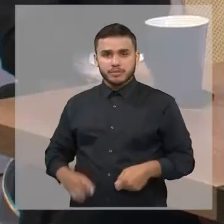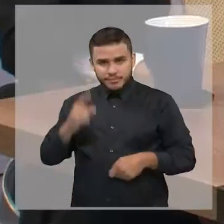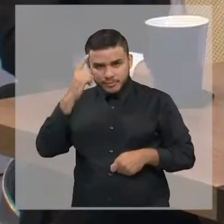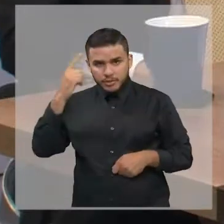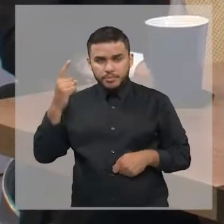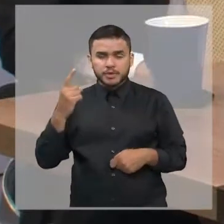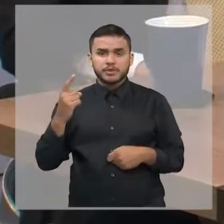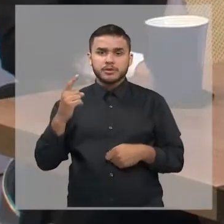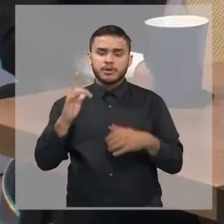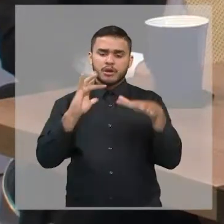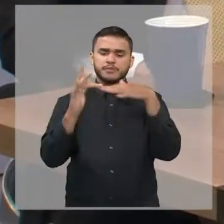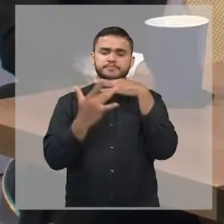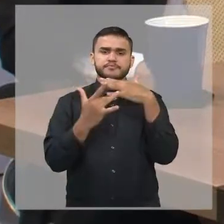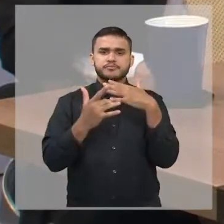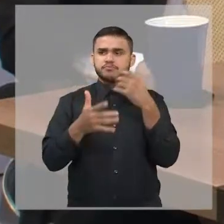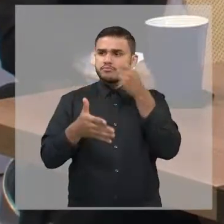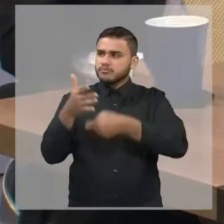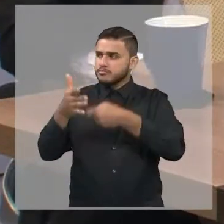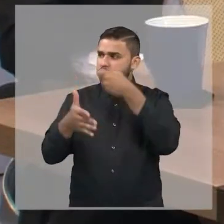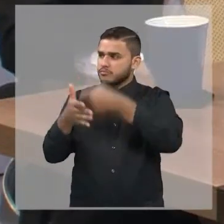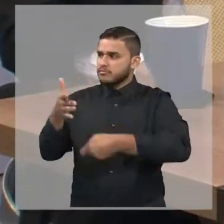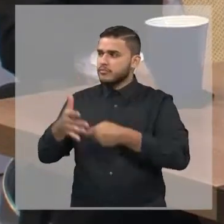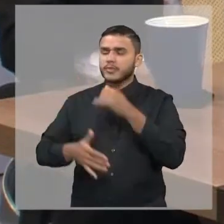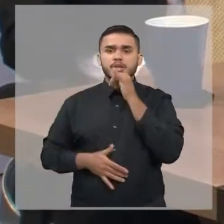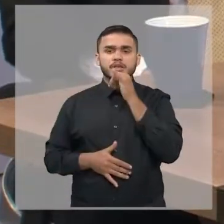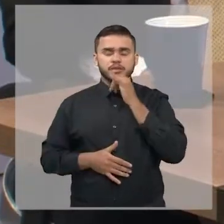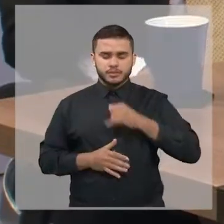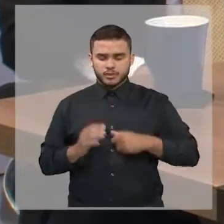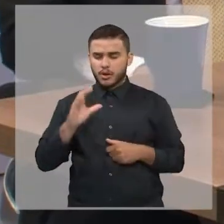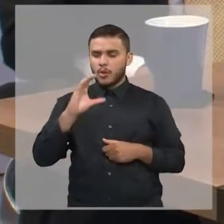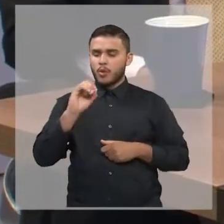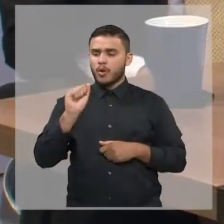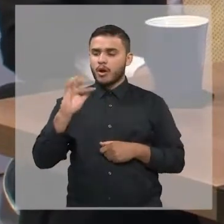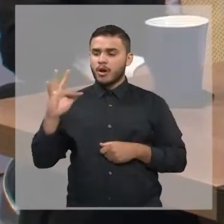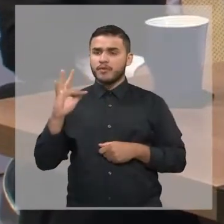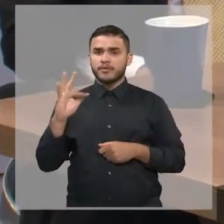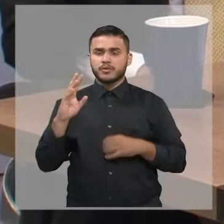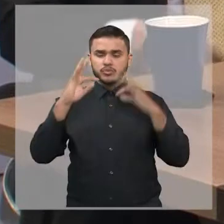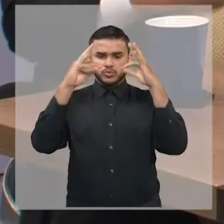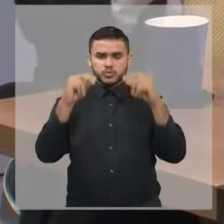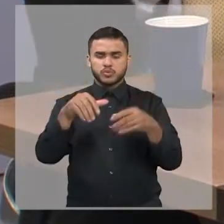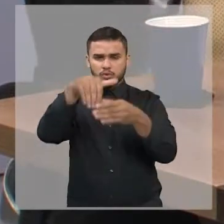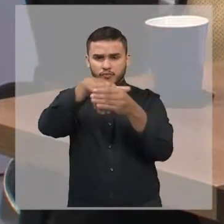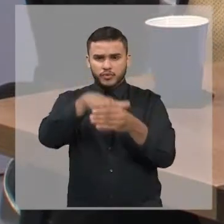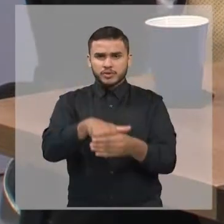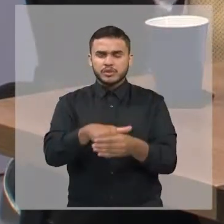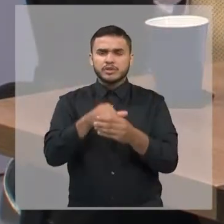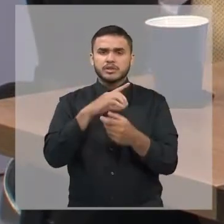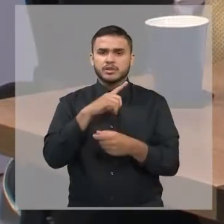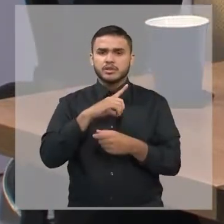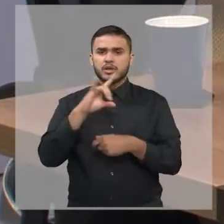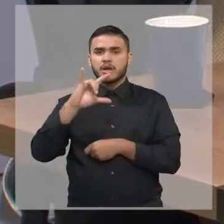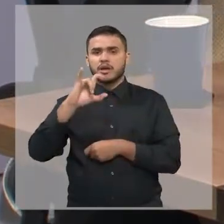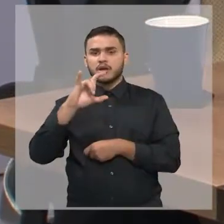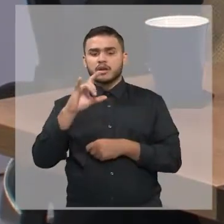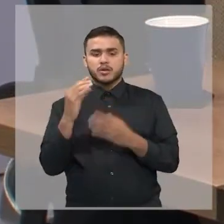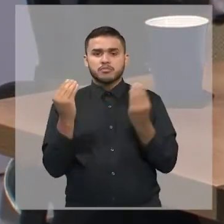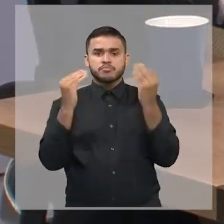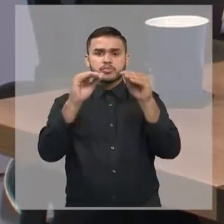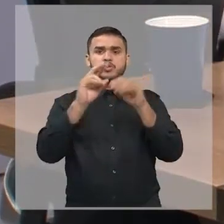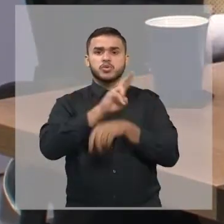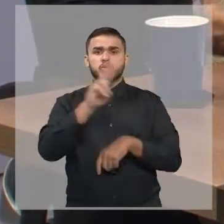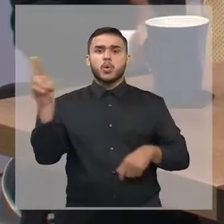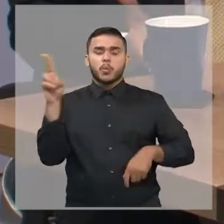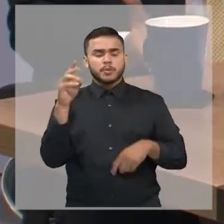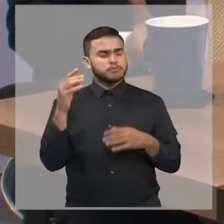eleitor cobrar diretamente, porque... Mas ele não lembra onde você vê a votação do COAF hoje nas redes sociais, todos os Instagrams, bota lá o nome do cara.